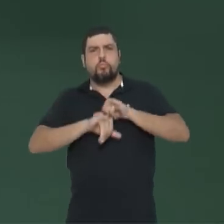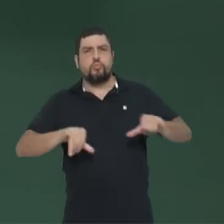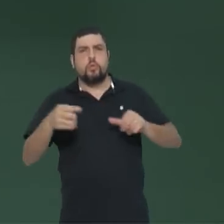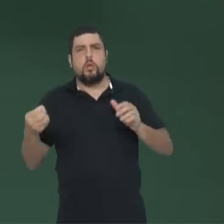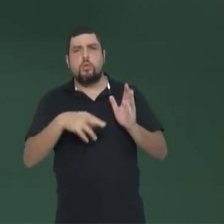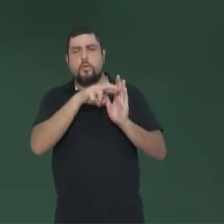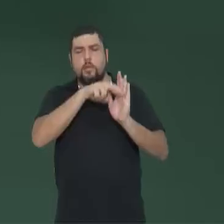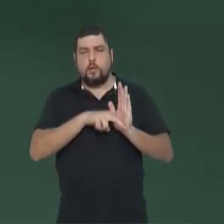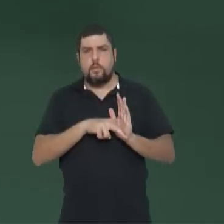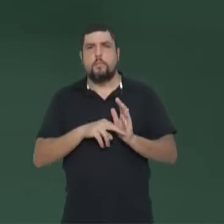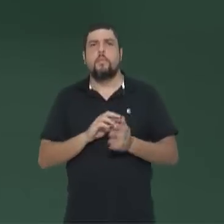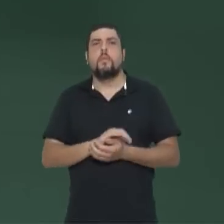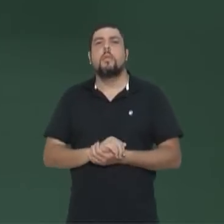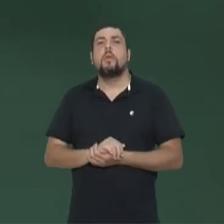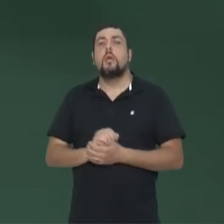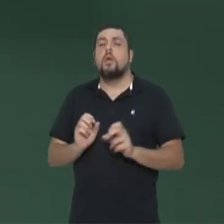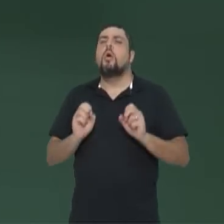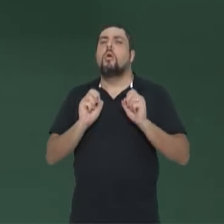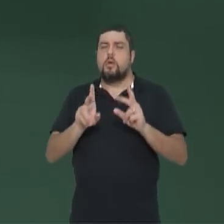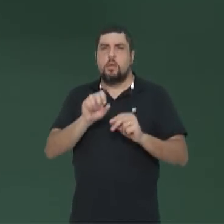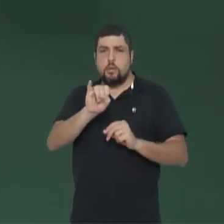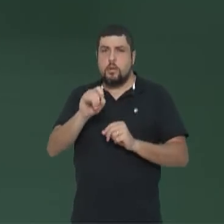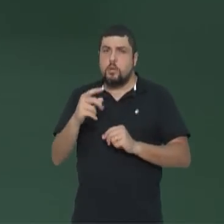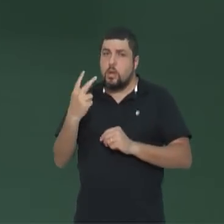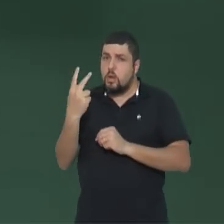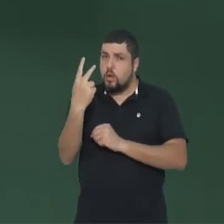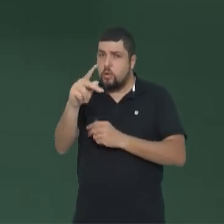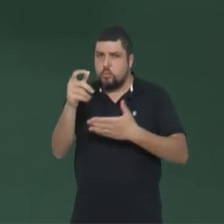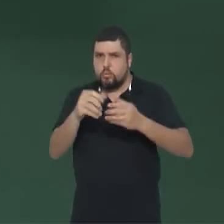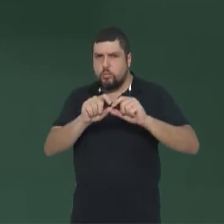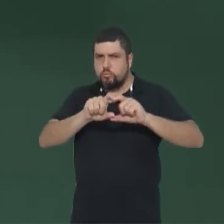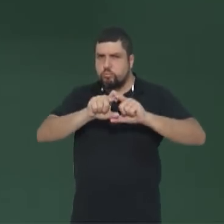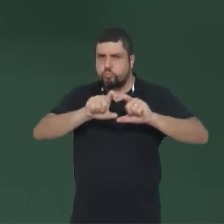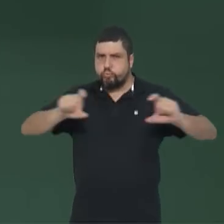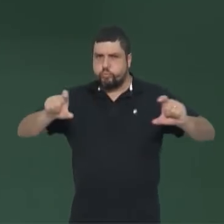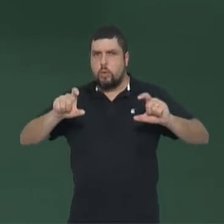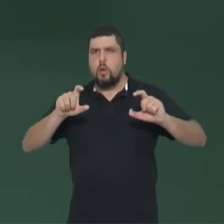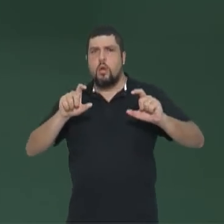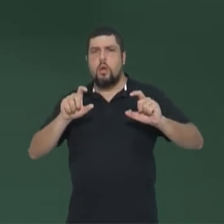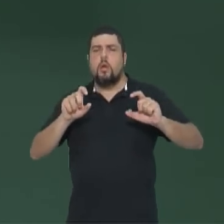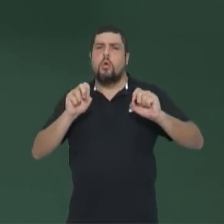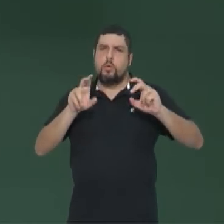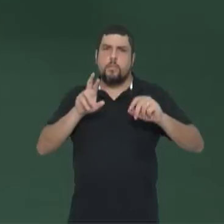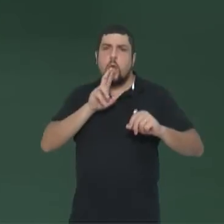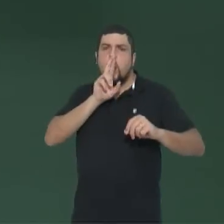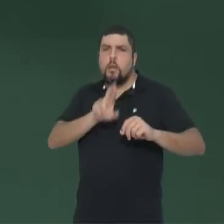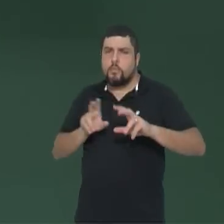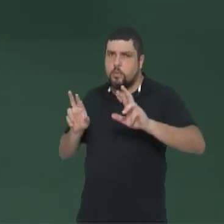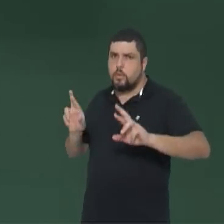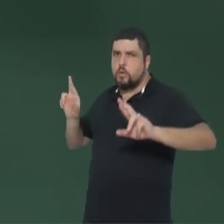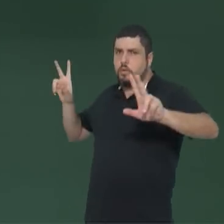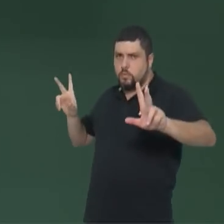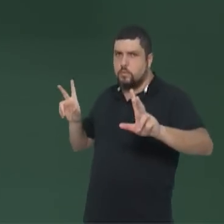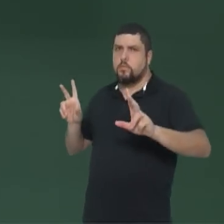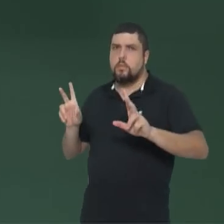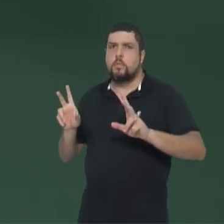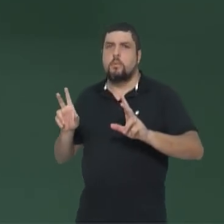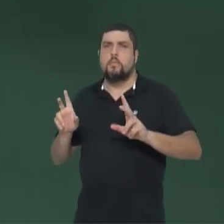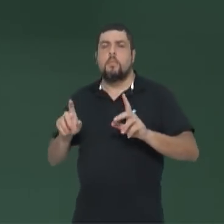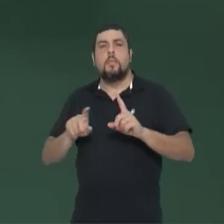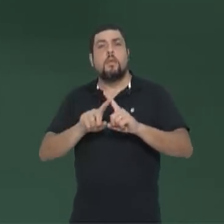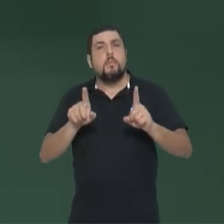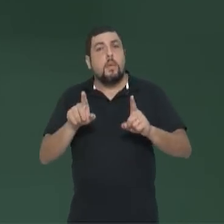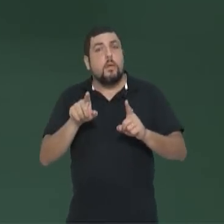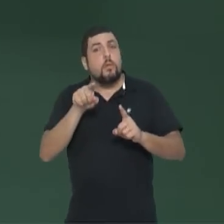que se vocês fizeram outra coisa lá na manchete de vocês, as respostas aqui, obviamente, vão ser diferentes das minhas, né? Mas